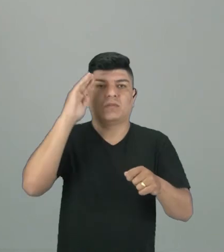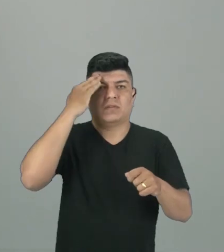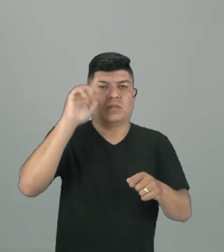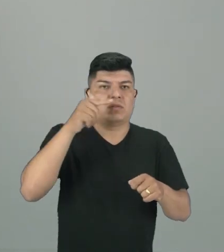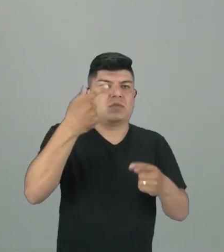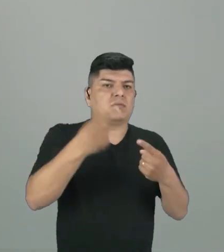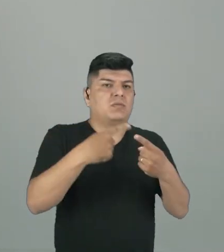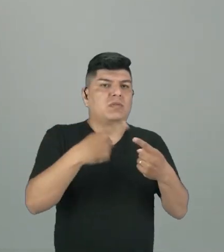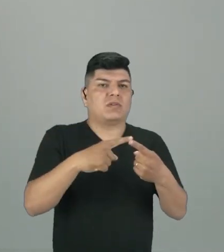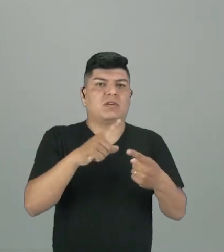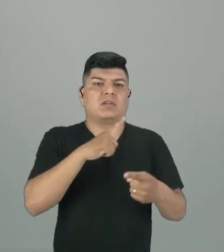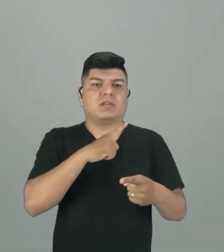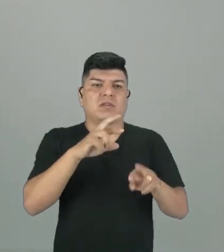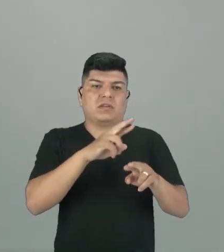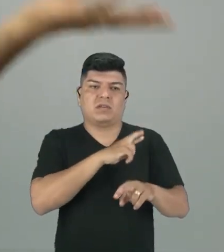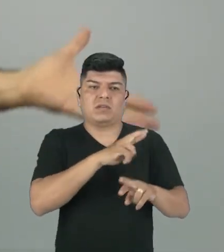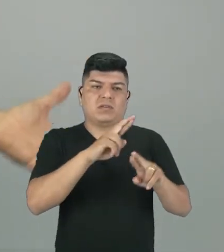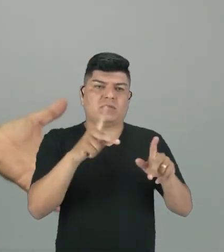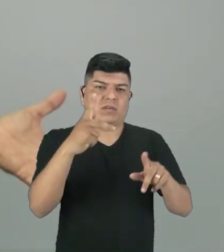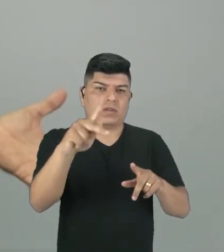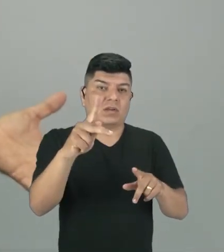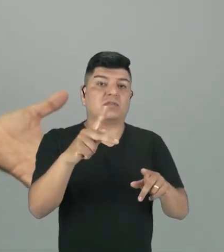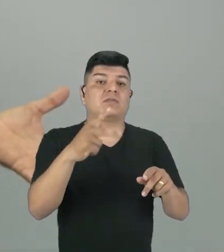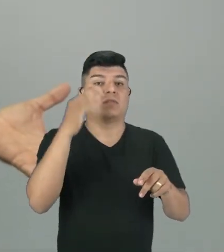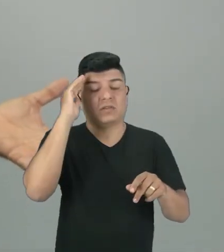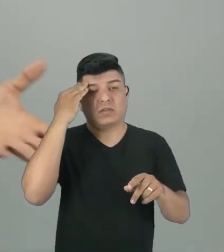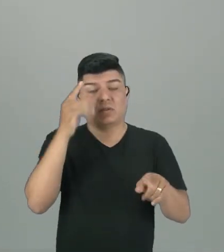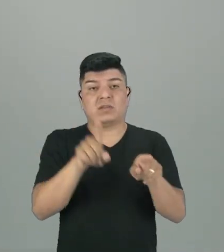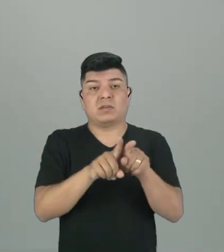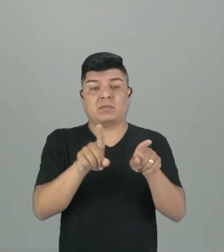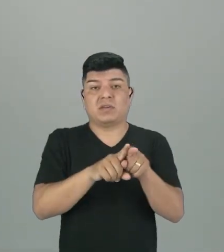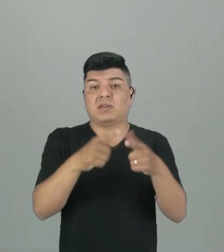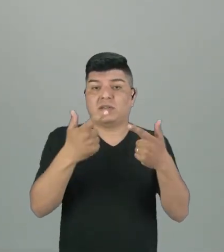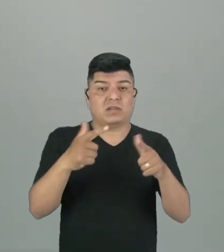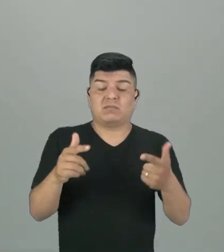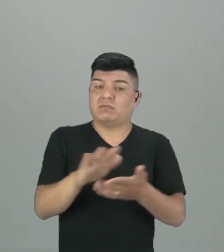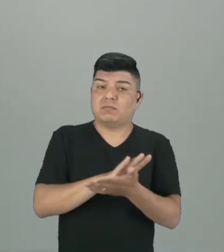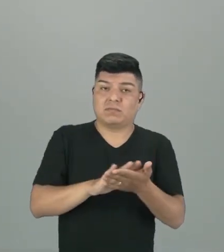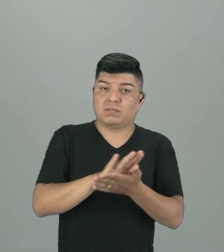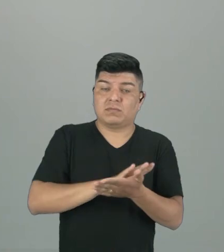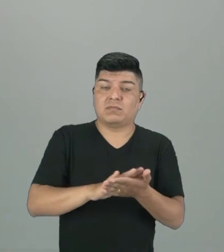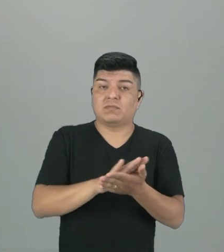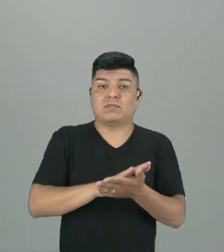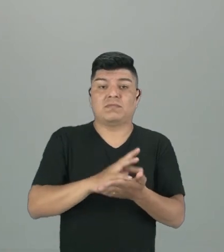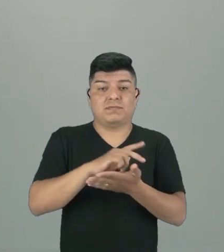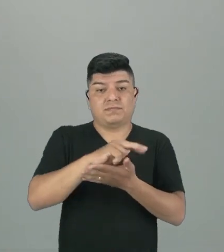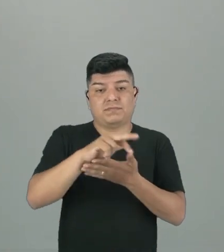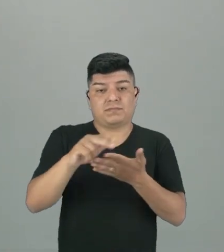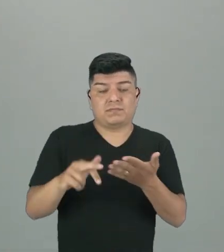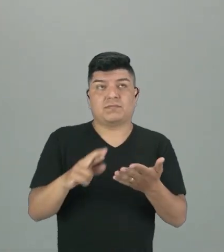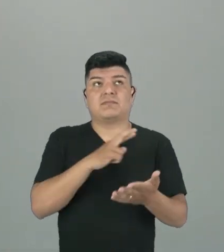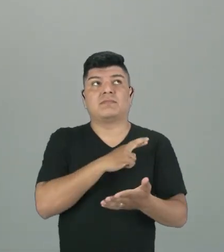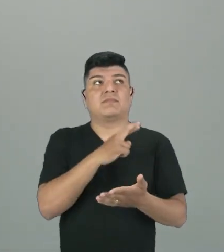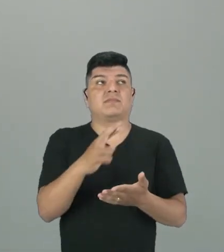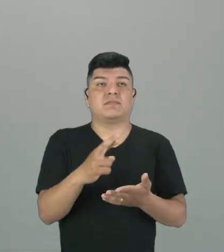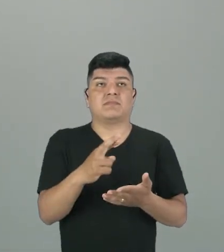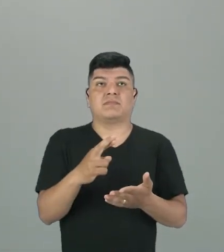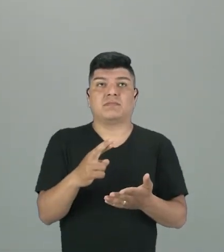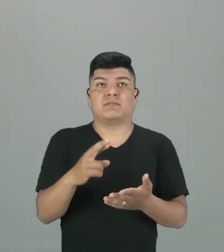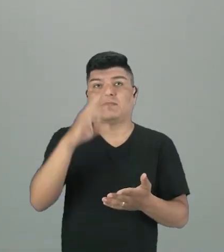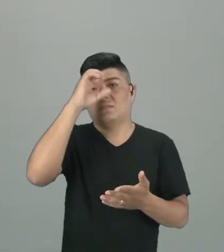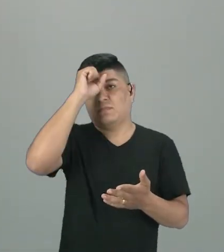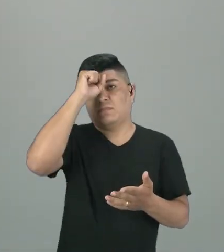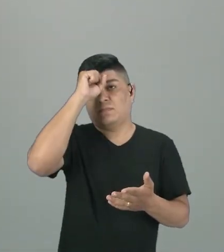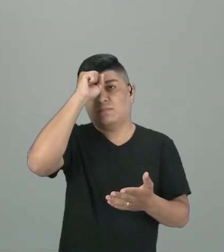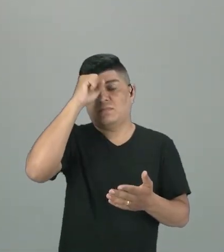que ele tem uma religião diferente da sua. E até compreender que ele não tem religião nenhuma. E diversidade religiosa. Vamos